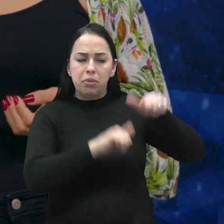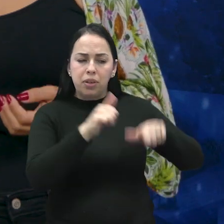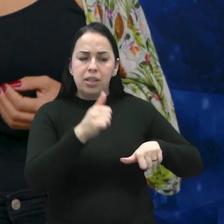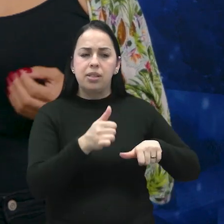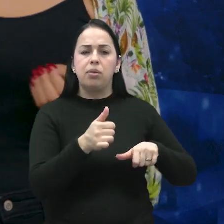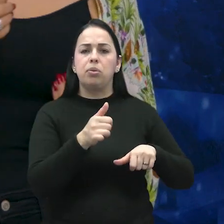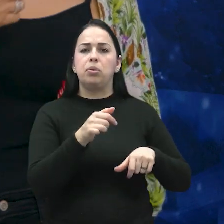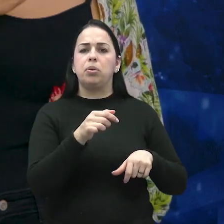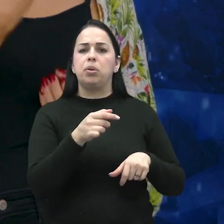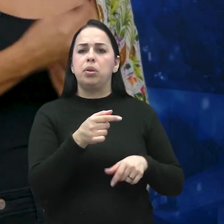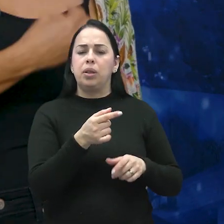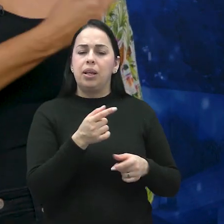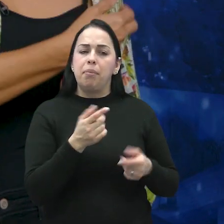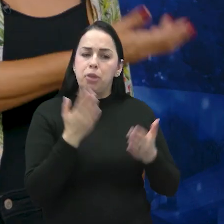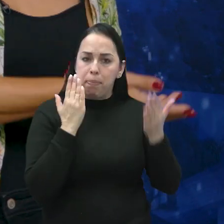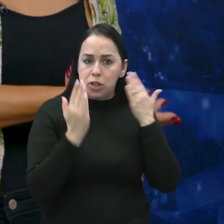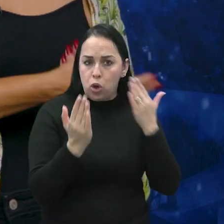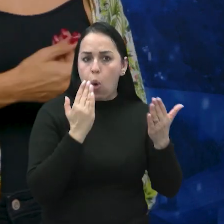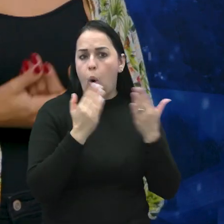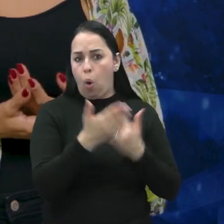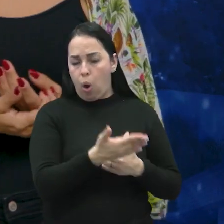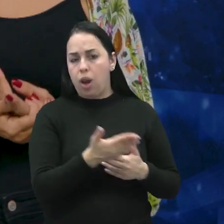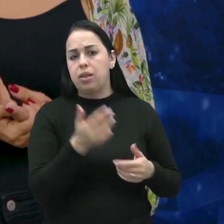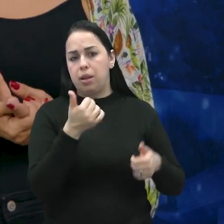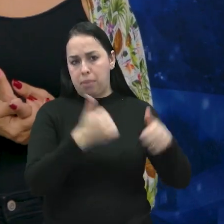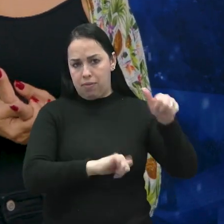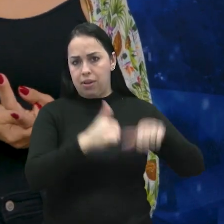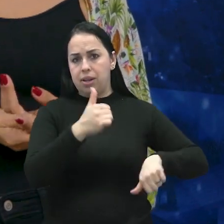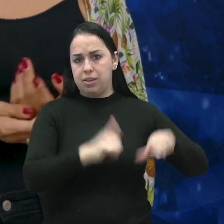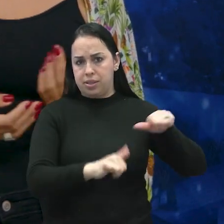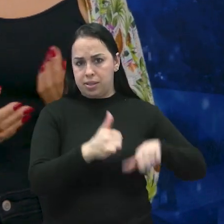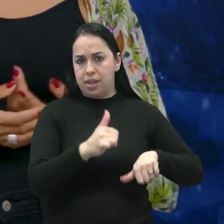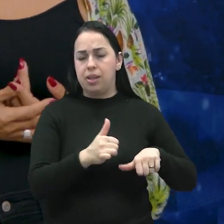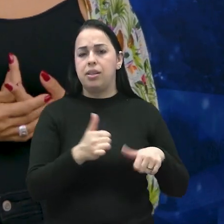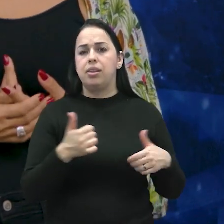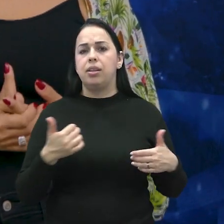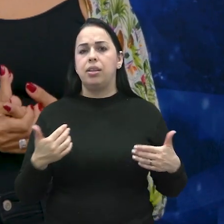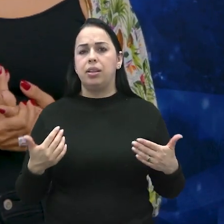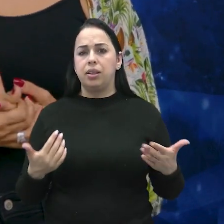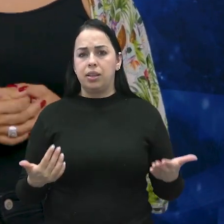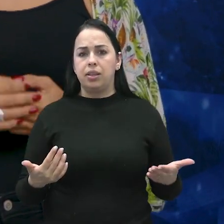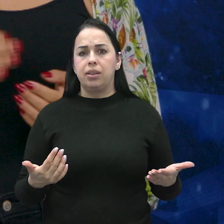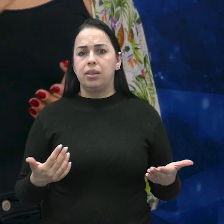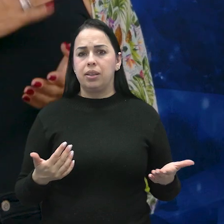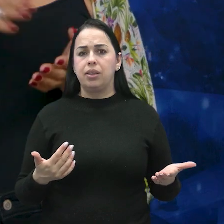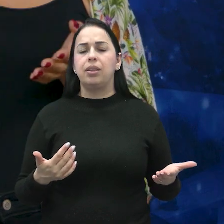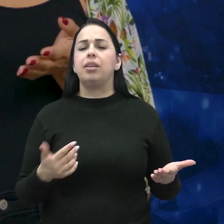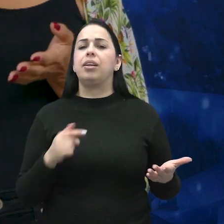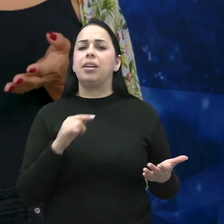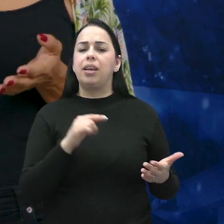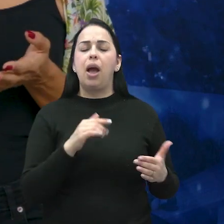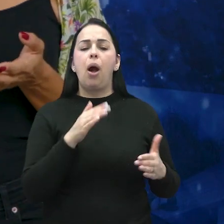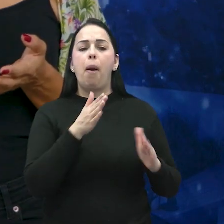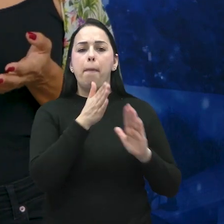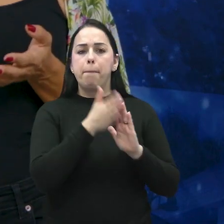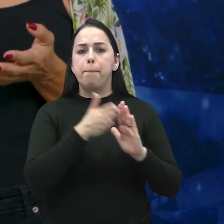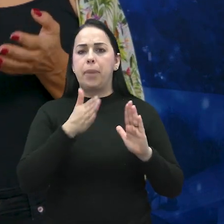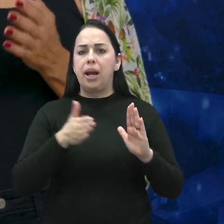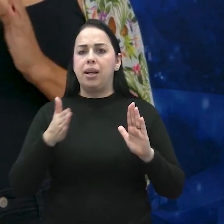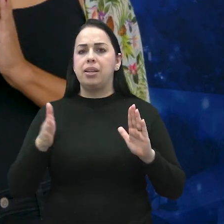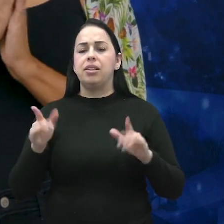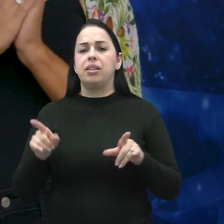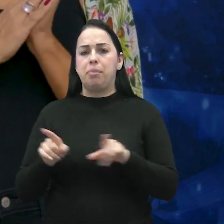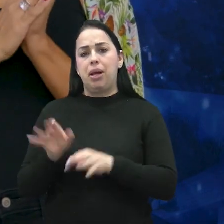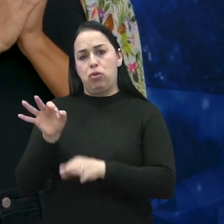avaliação social, psicossocial dessa família, dessa pessoa que deseja adotar. E esse passo é